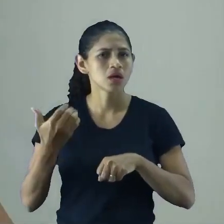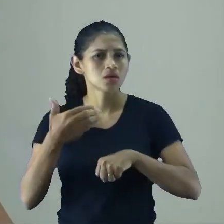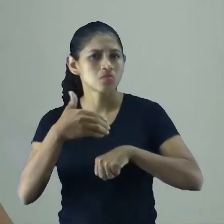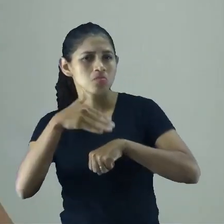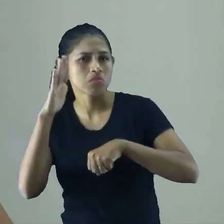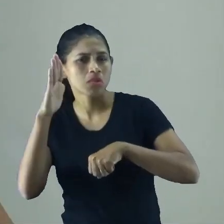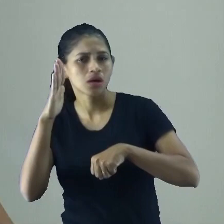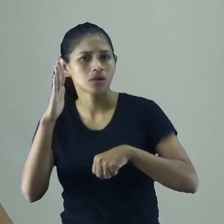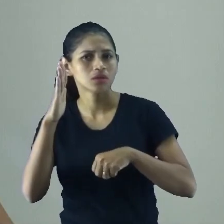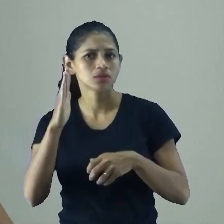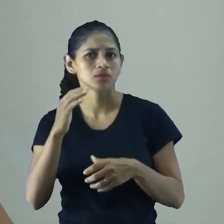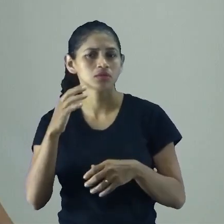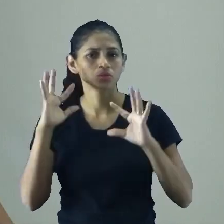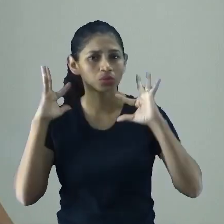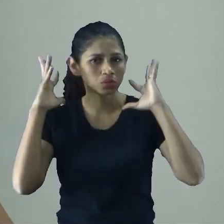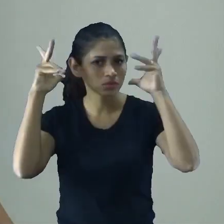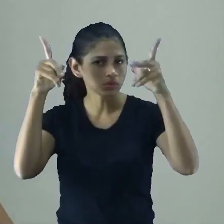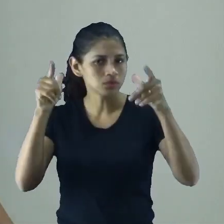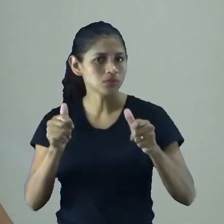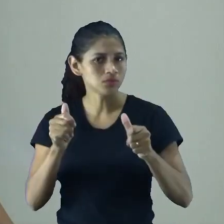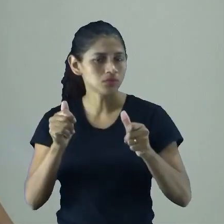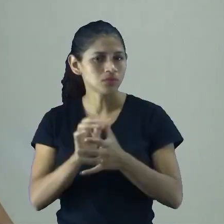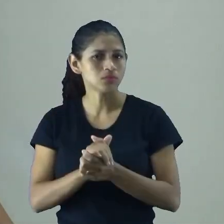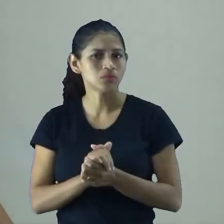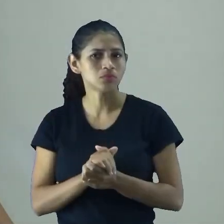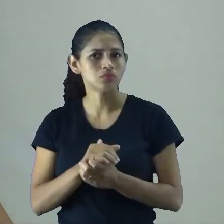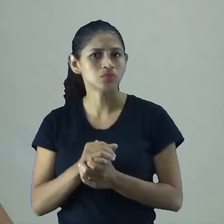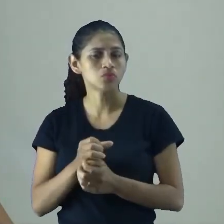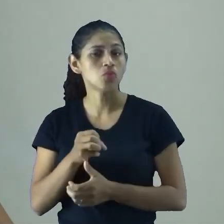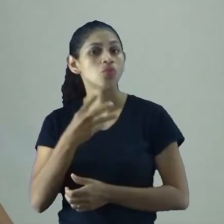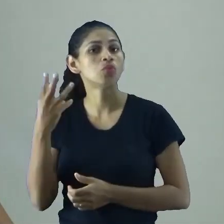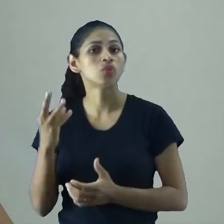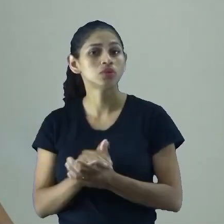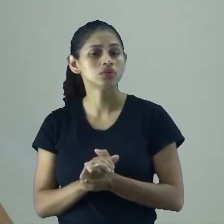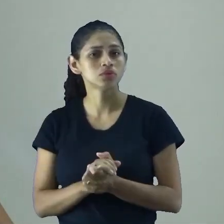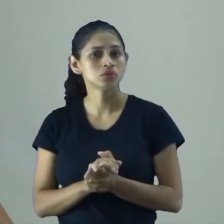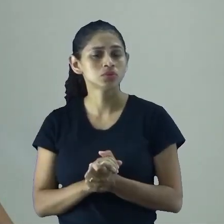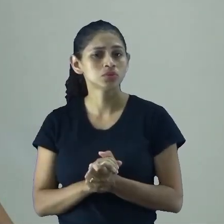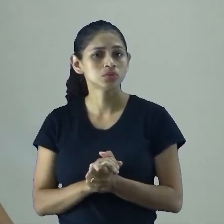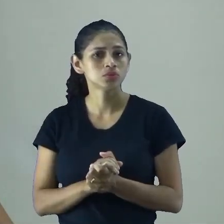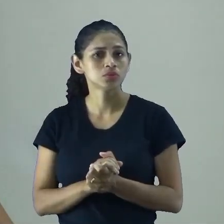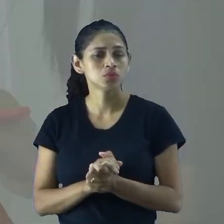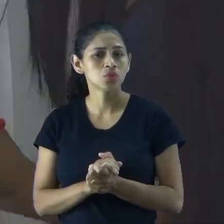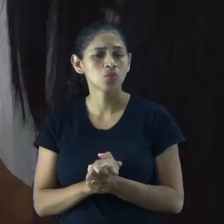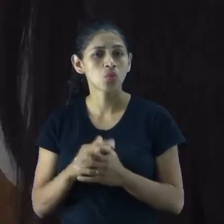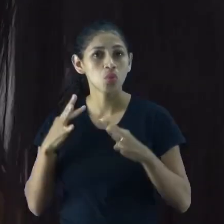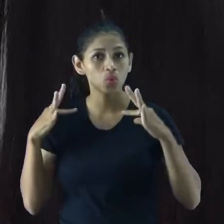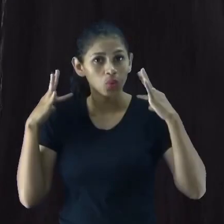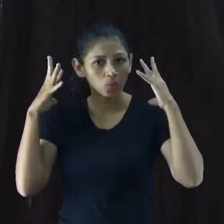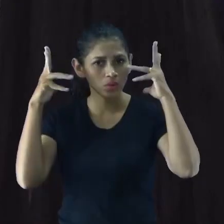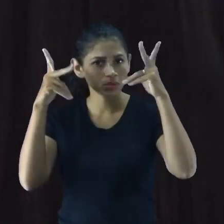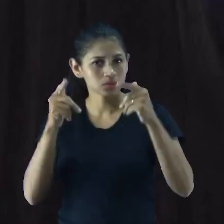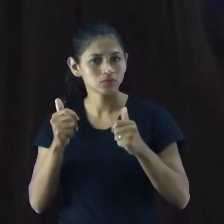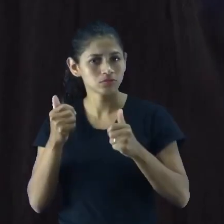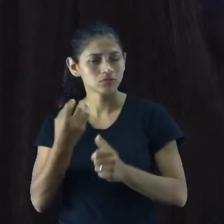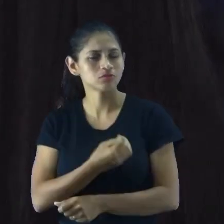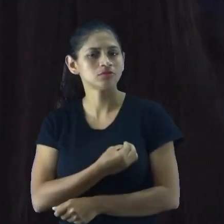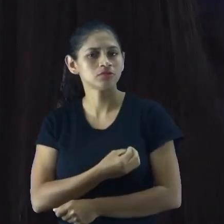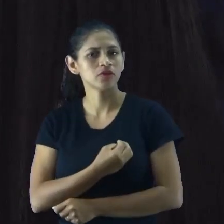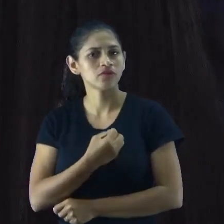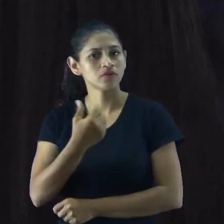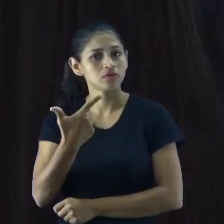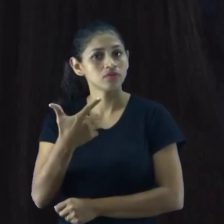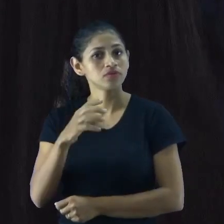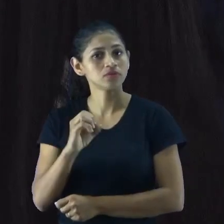Leão quantos anos ele vive 20 20 anos né para saber quantos anos